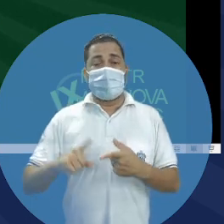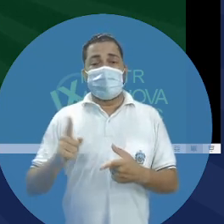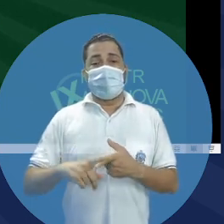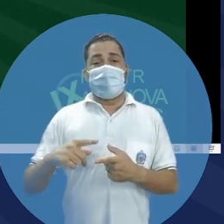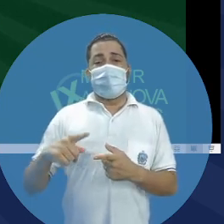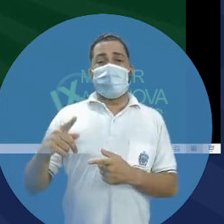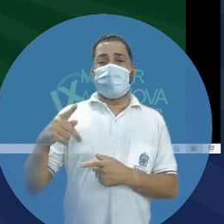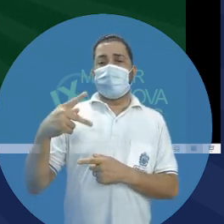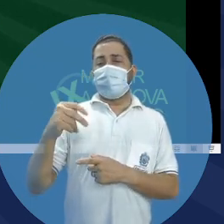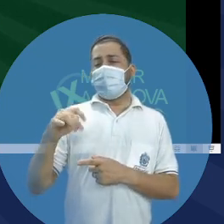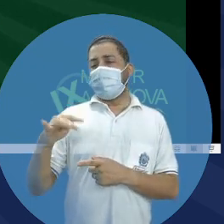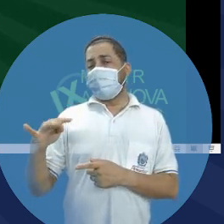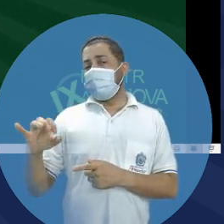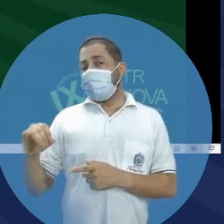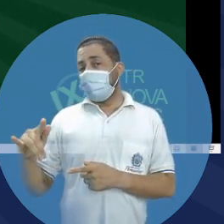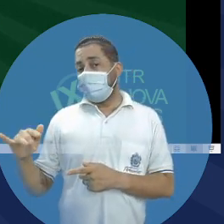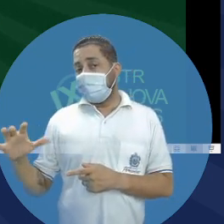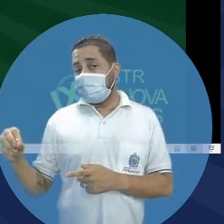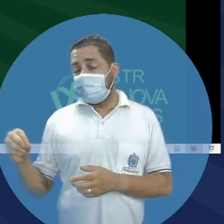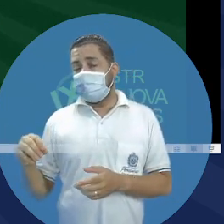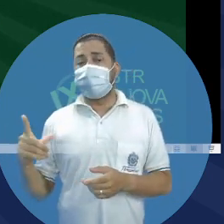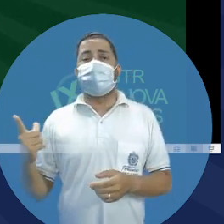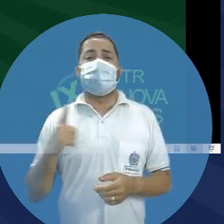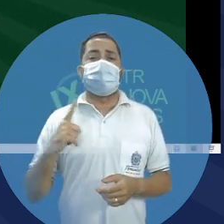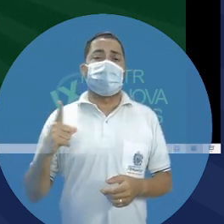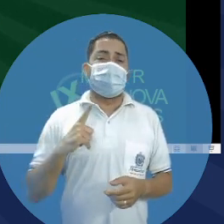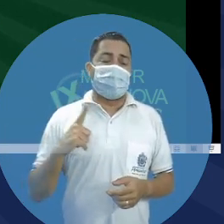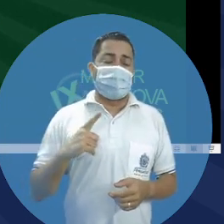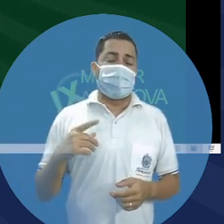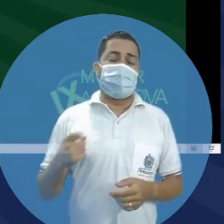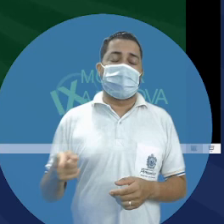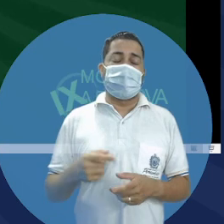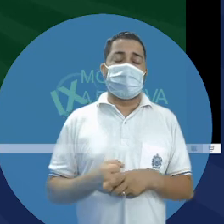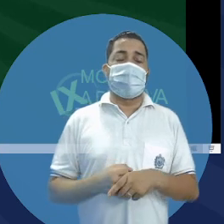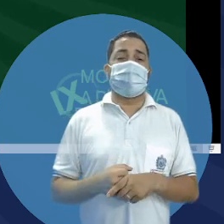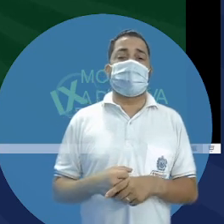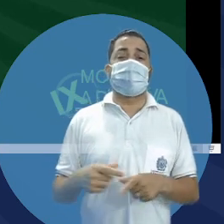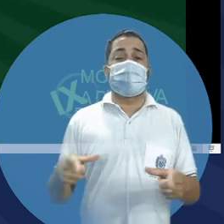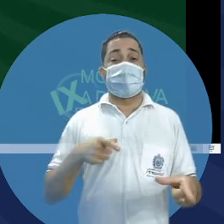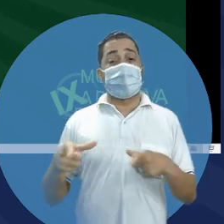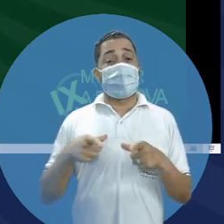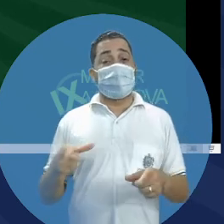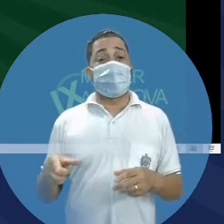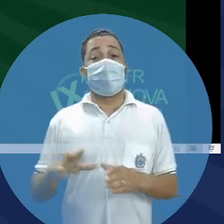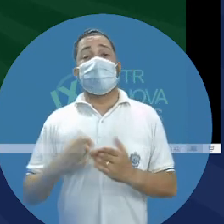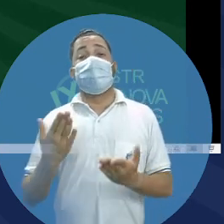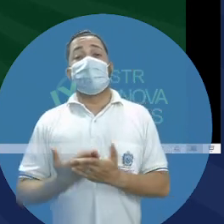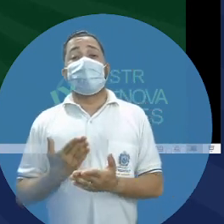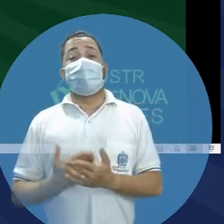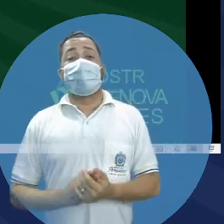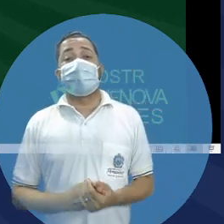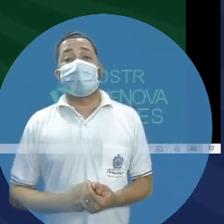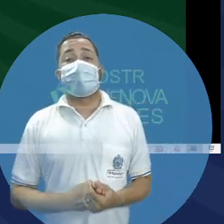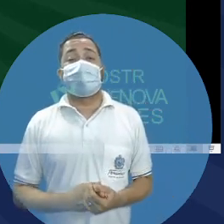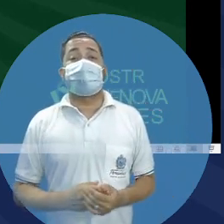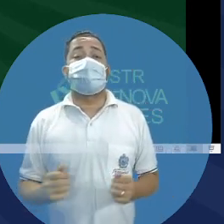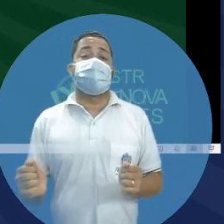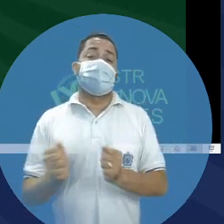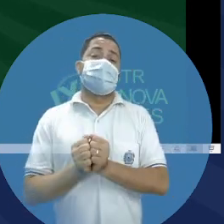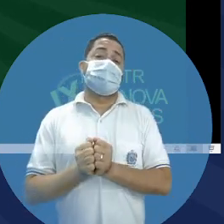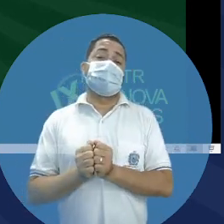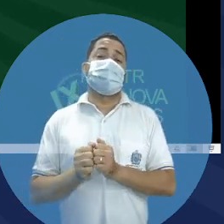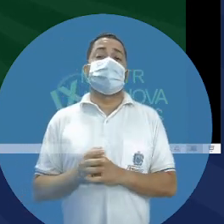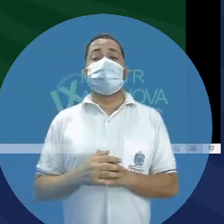Então, a gente traz esse trabalho à escola, à coordenação, junto comigo, que sou a coordenadora do Núcleo de